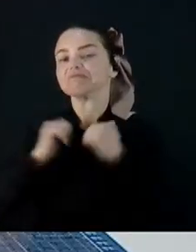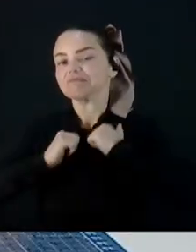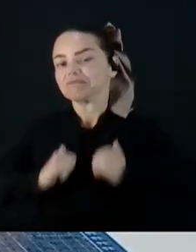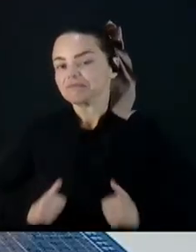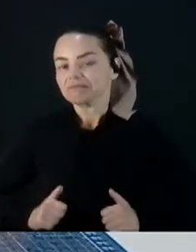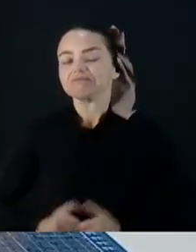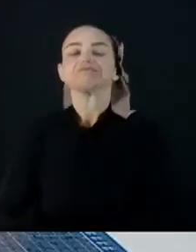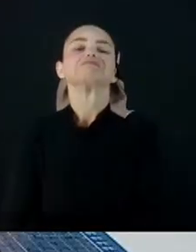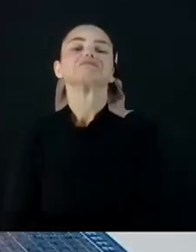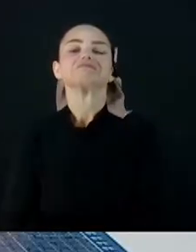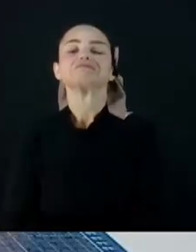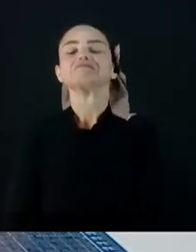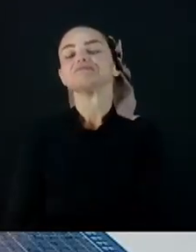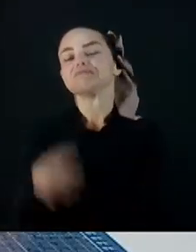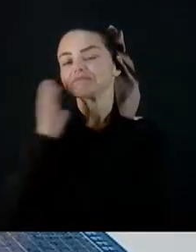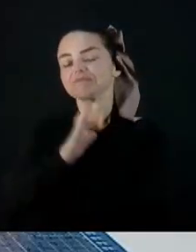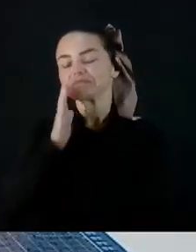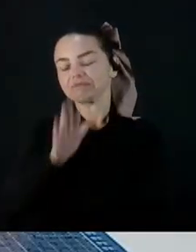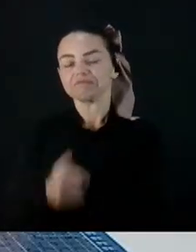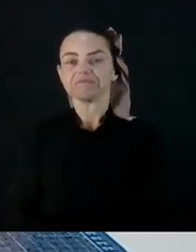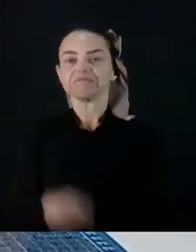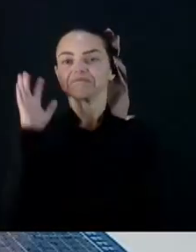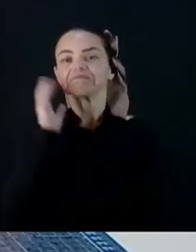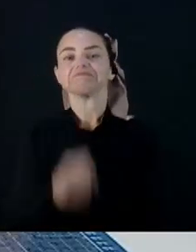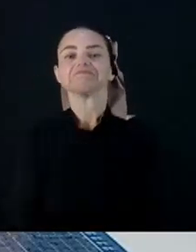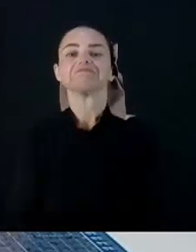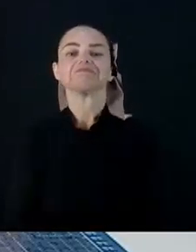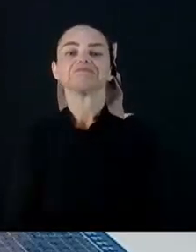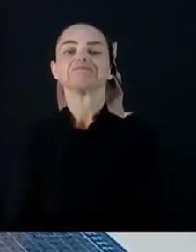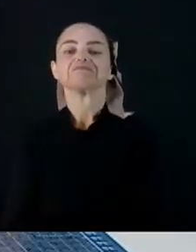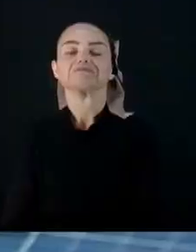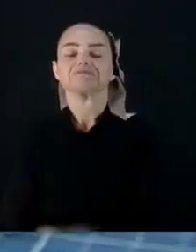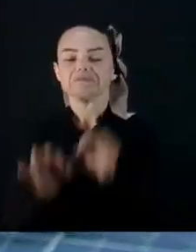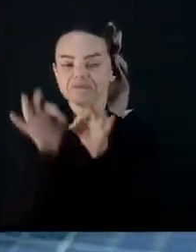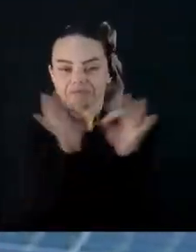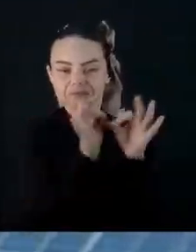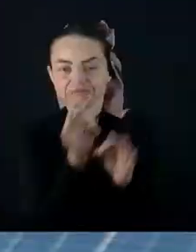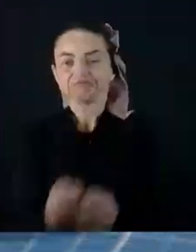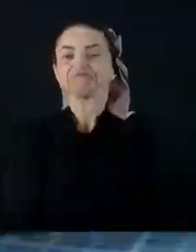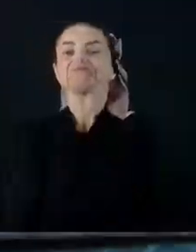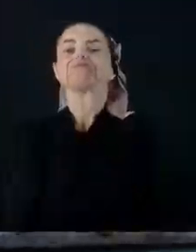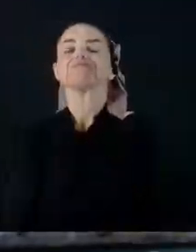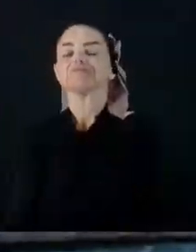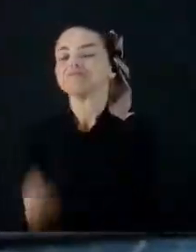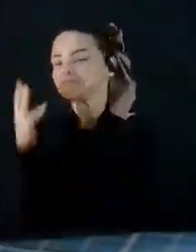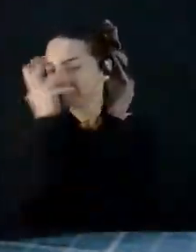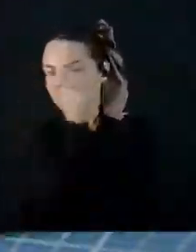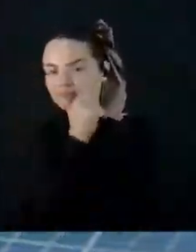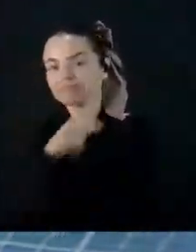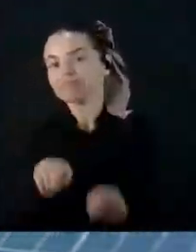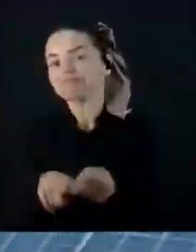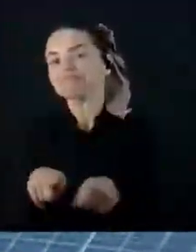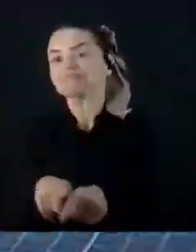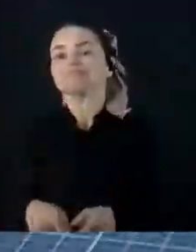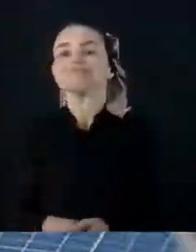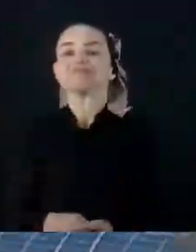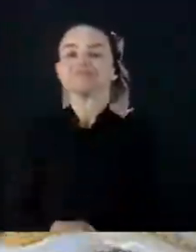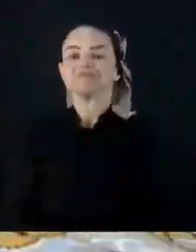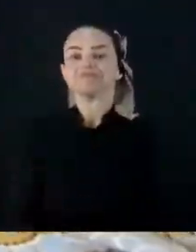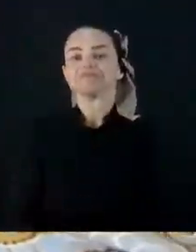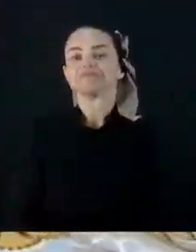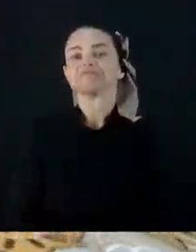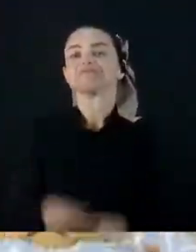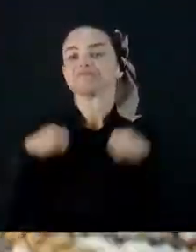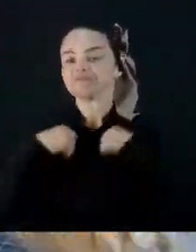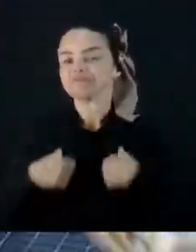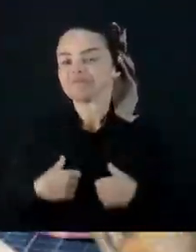Fica bem prático Bem também. prática. É forradinha essa, né? Que fica bonitinha também. E fica uma mochilinha, ó. Fica muito,